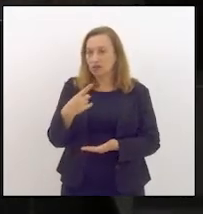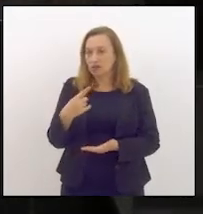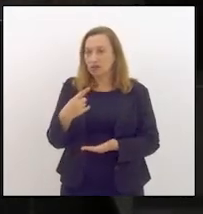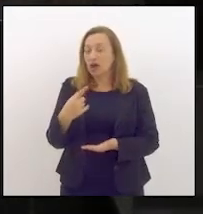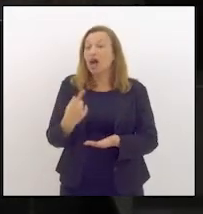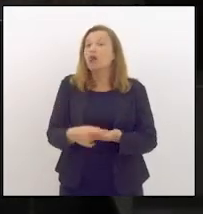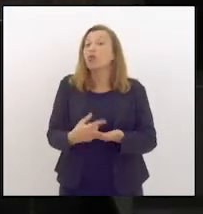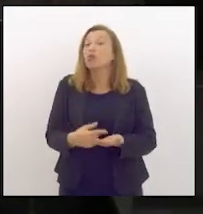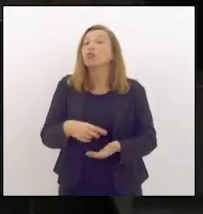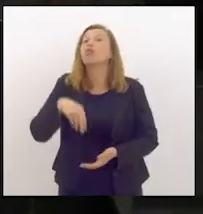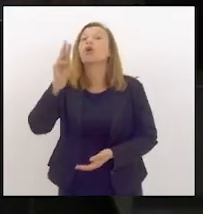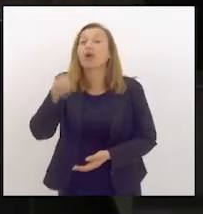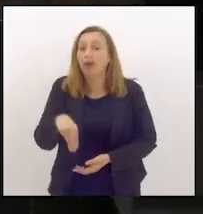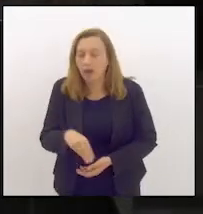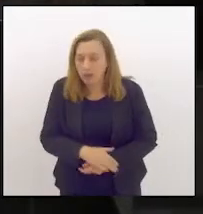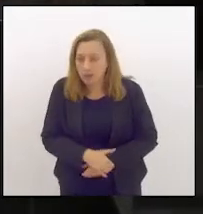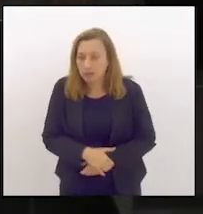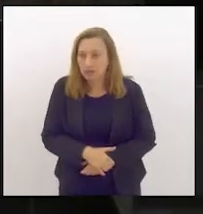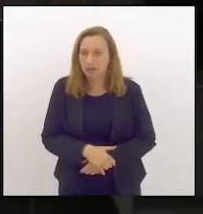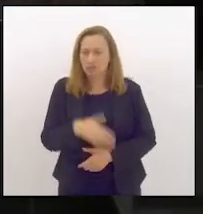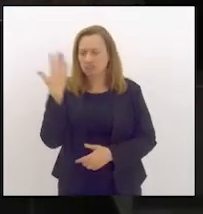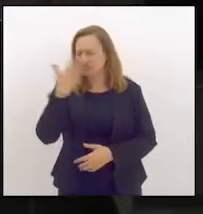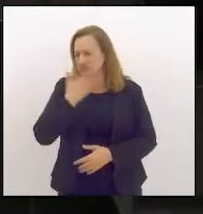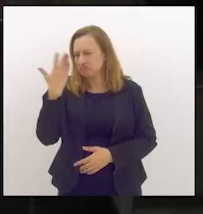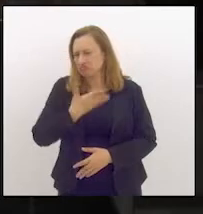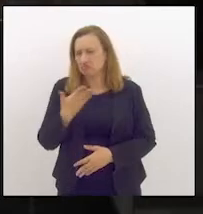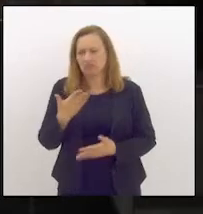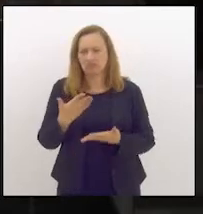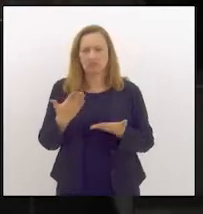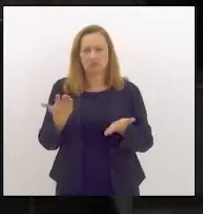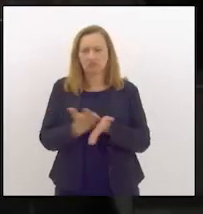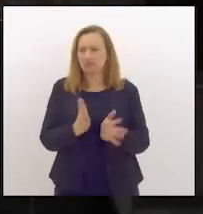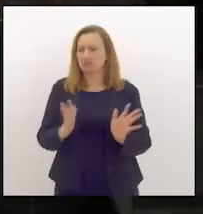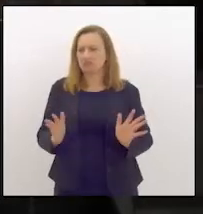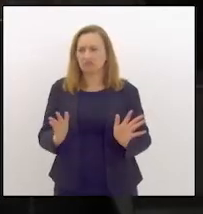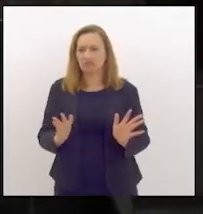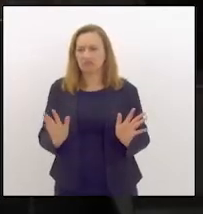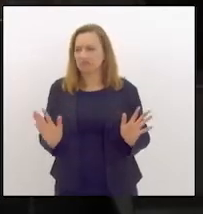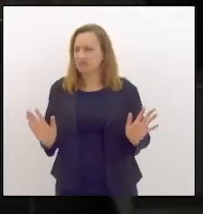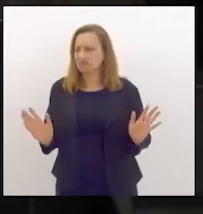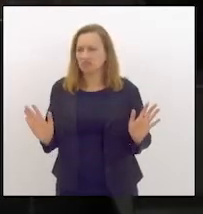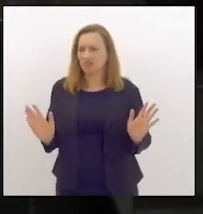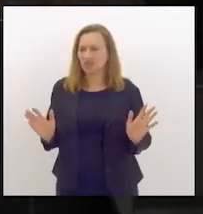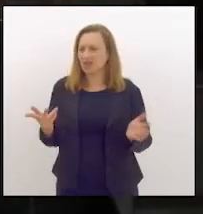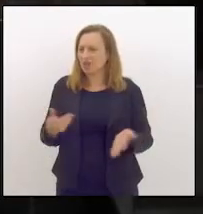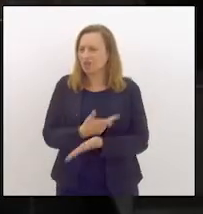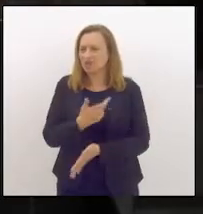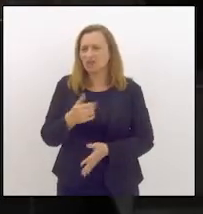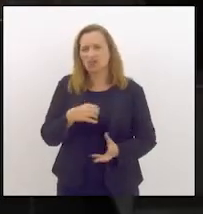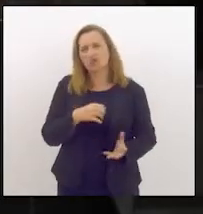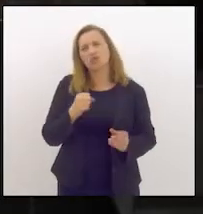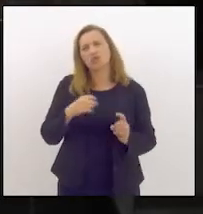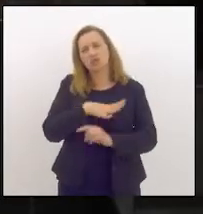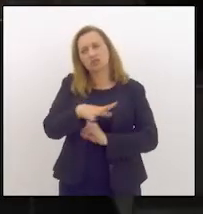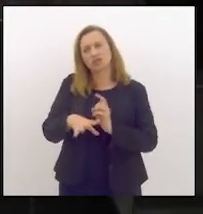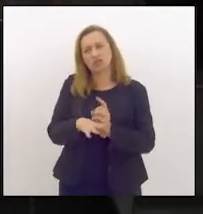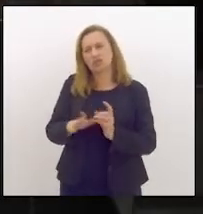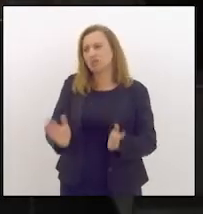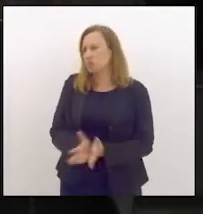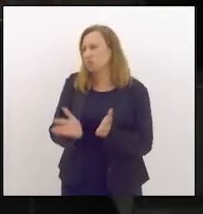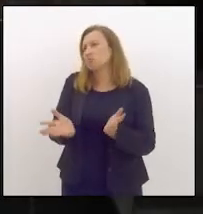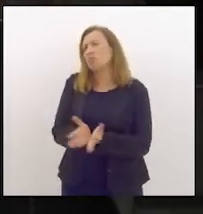quem porque não vejo nada pactuado com a sua ansiedade e muito menos com os menos